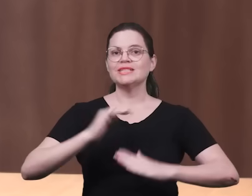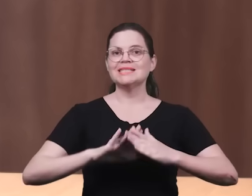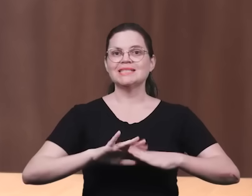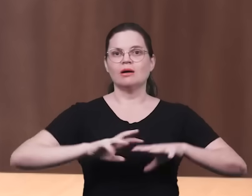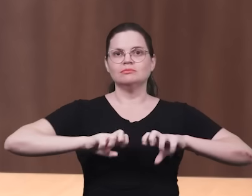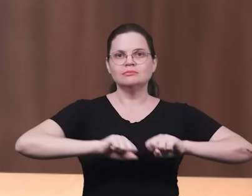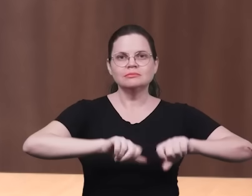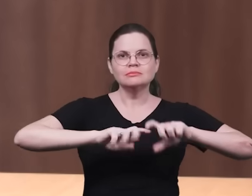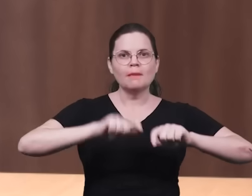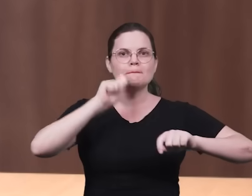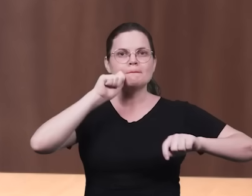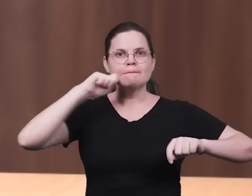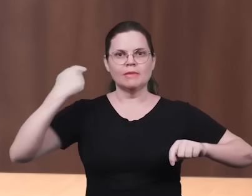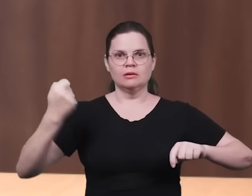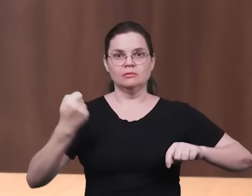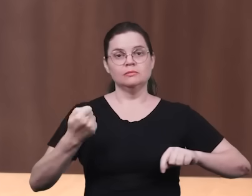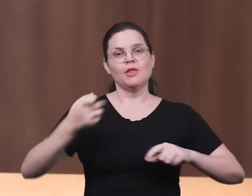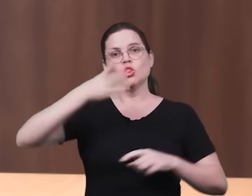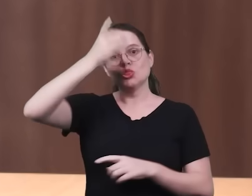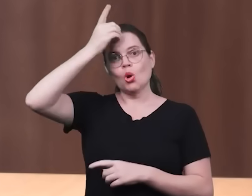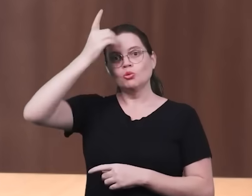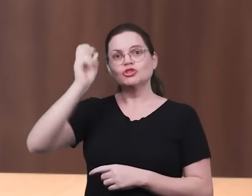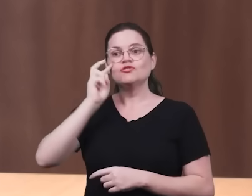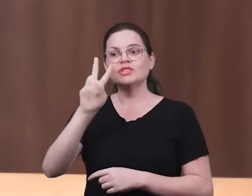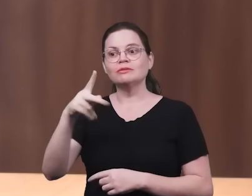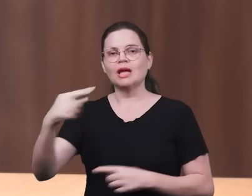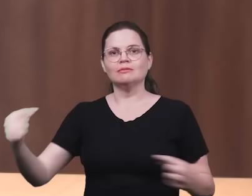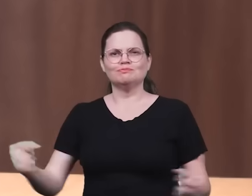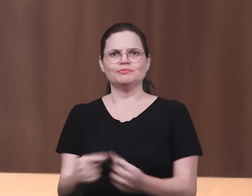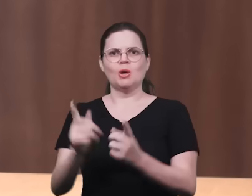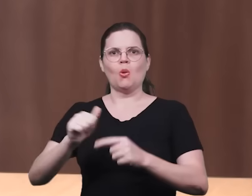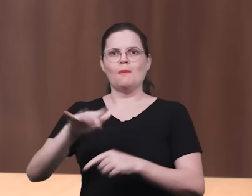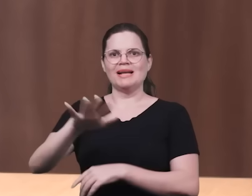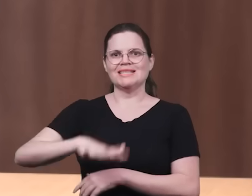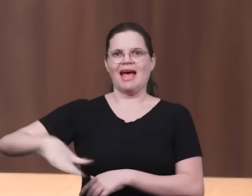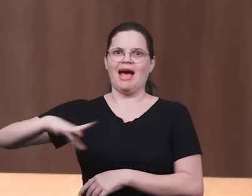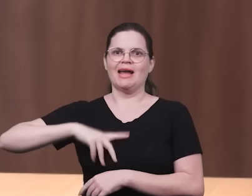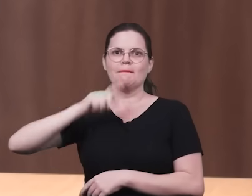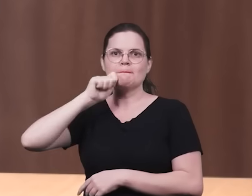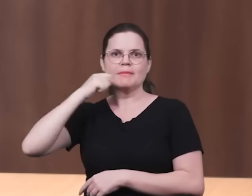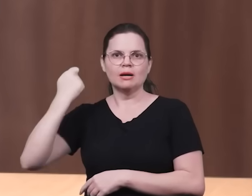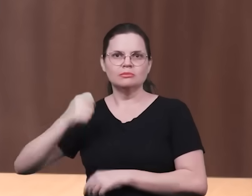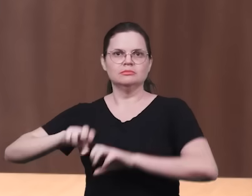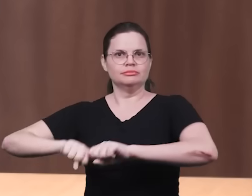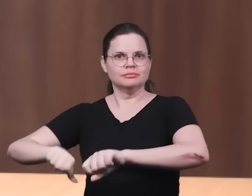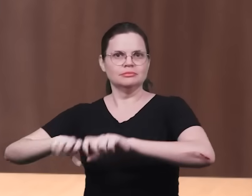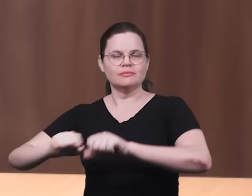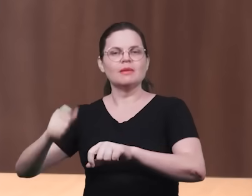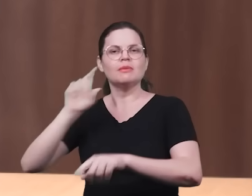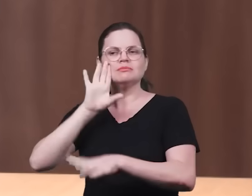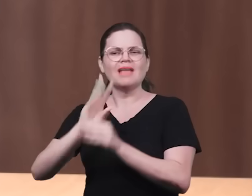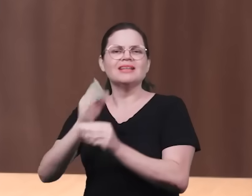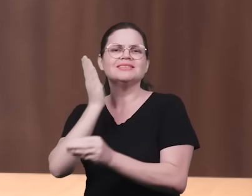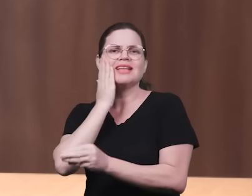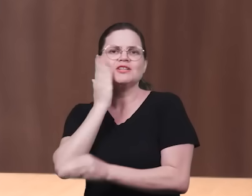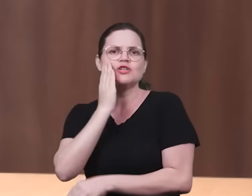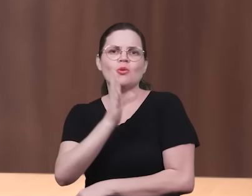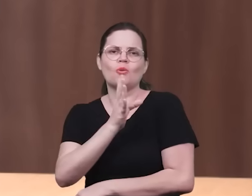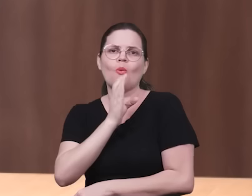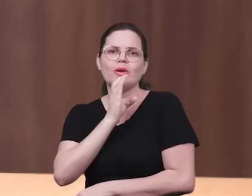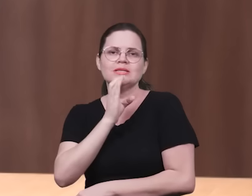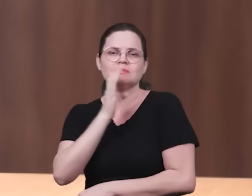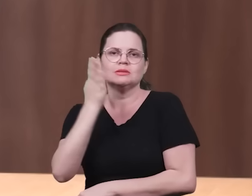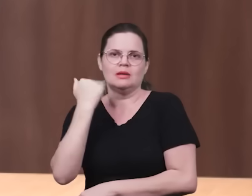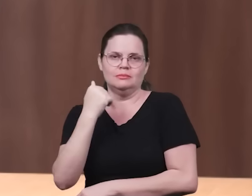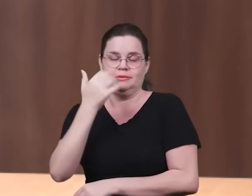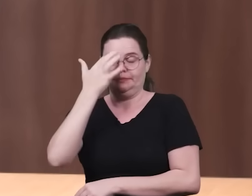muitas visões sobre padaria, pão e tal, aquela coisa toda. Isso que ele colocou é muito interessante. Às vezes